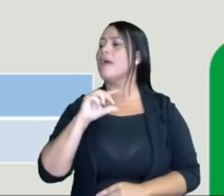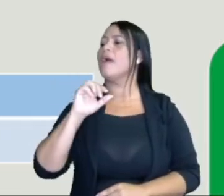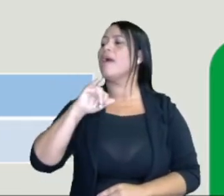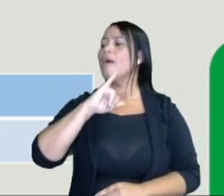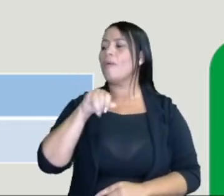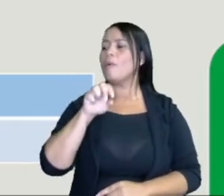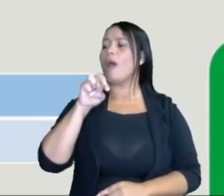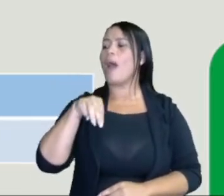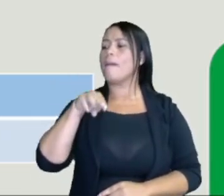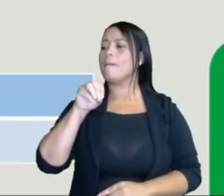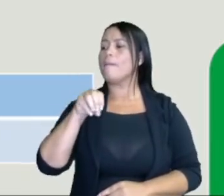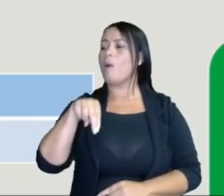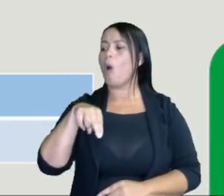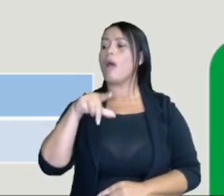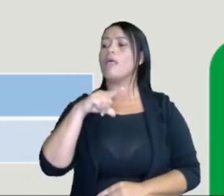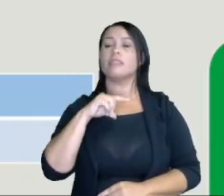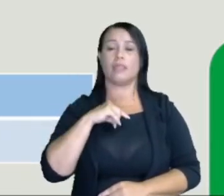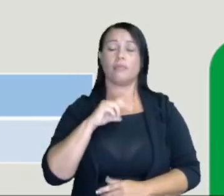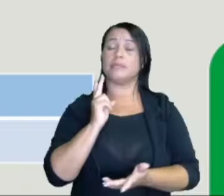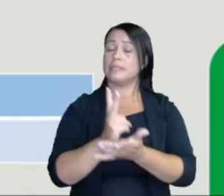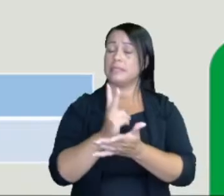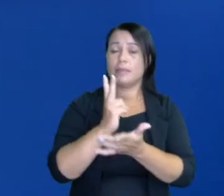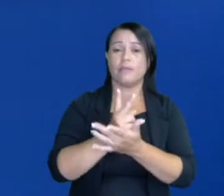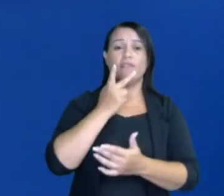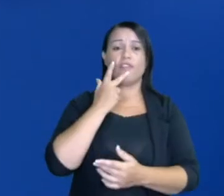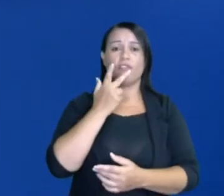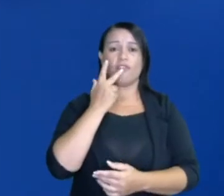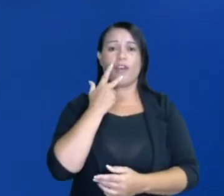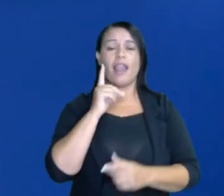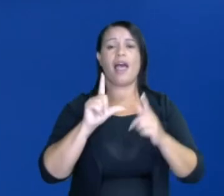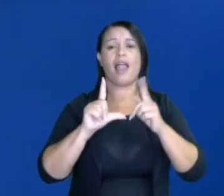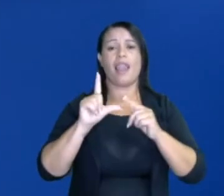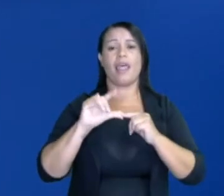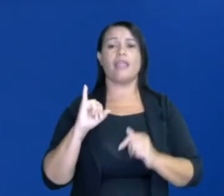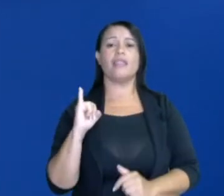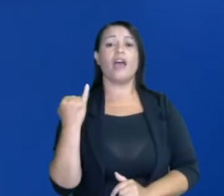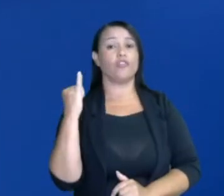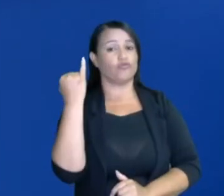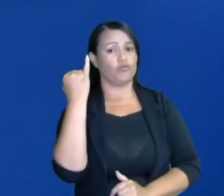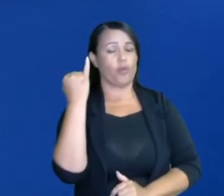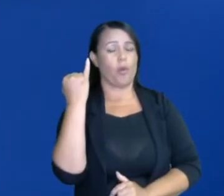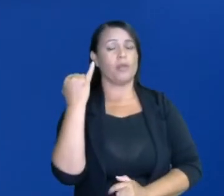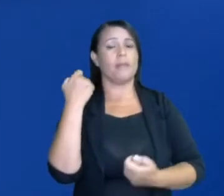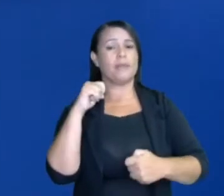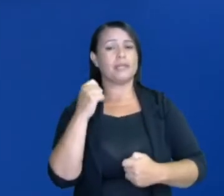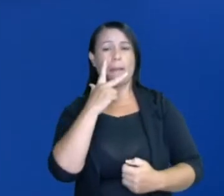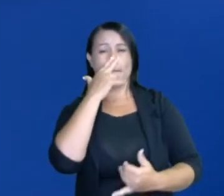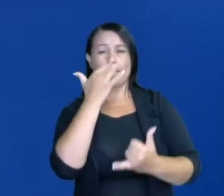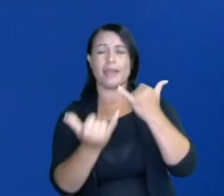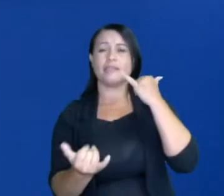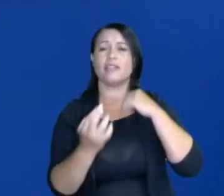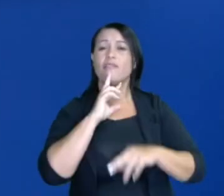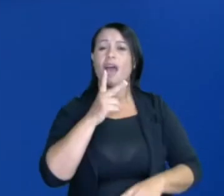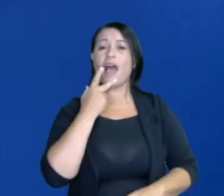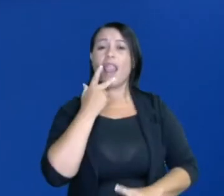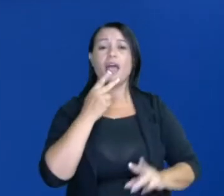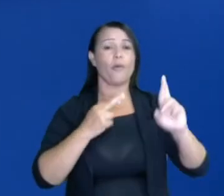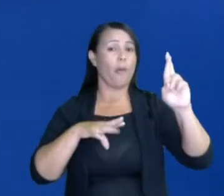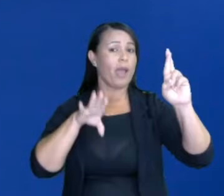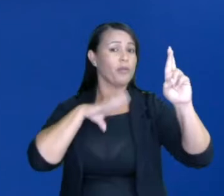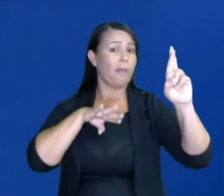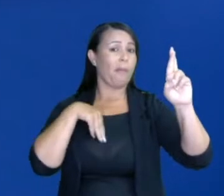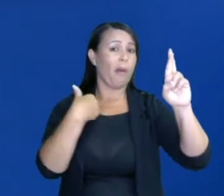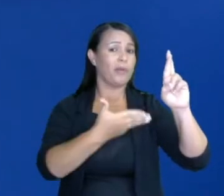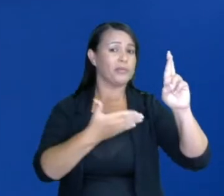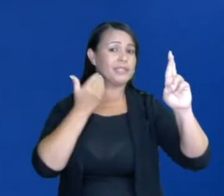jardim, justiça. Então, toda vez que a gente for pronunciar a letra J, a gente pronuncia como se a gente estivesse falando o nosso R